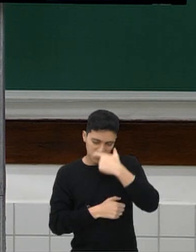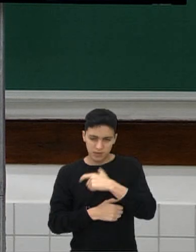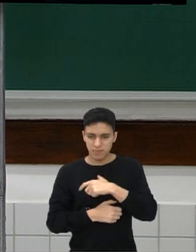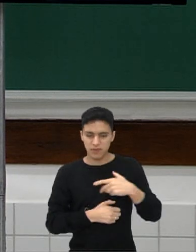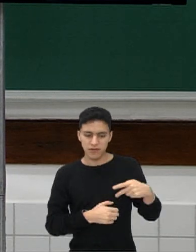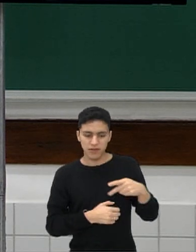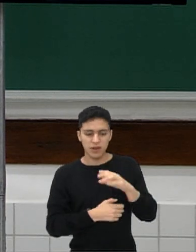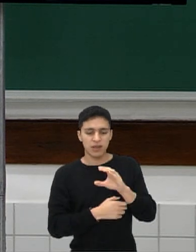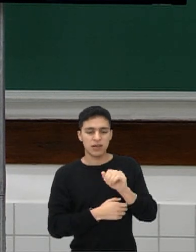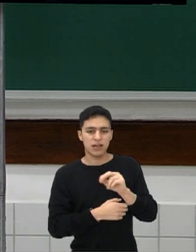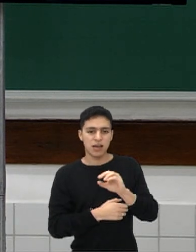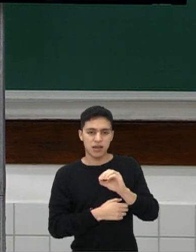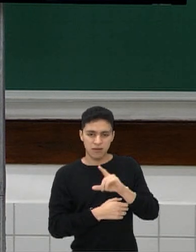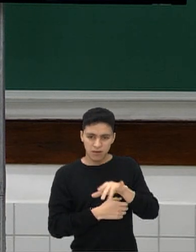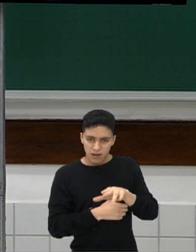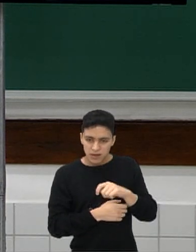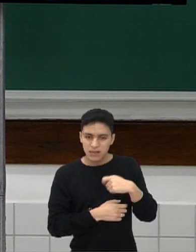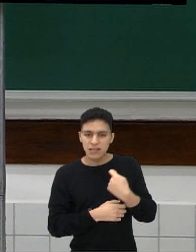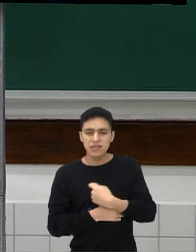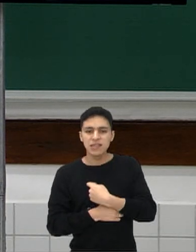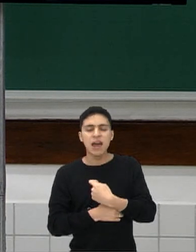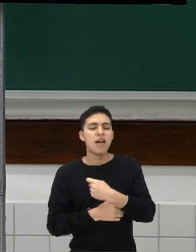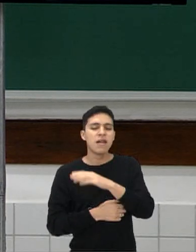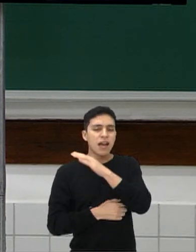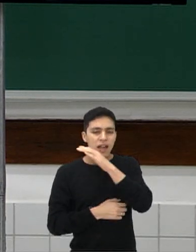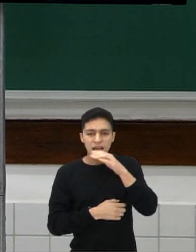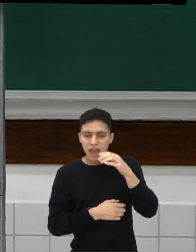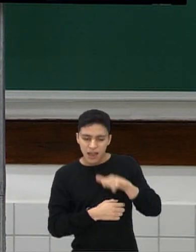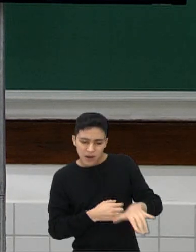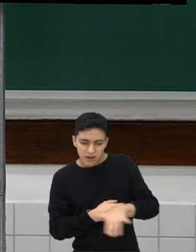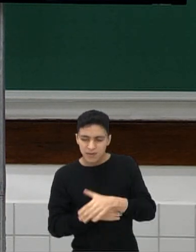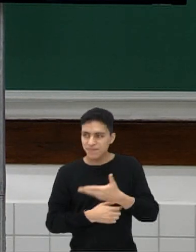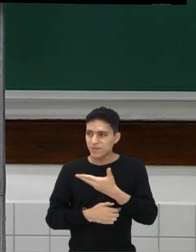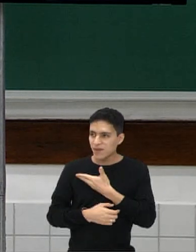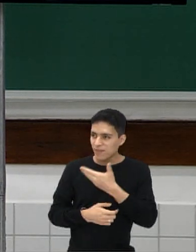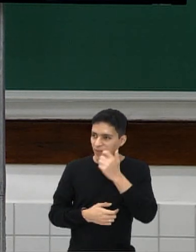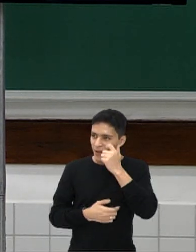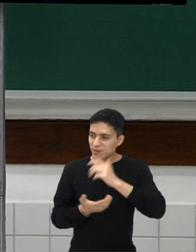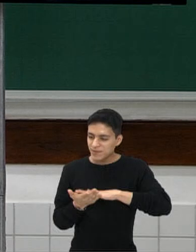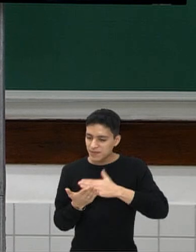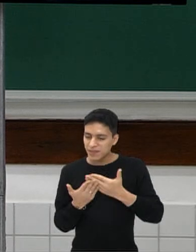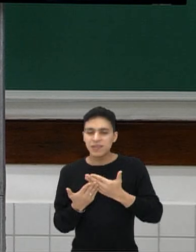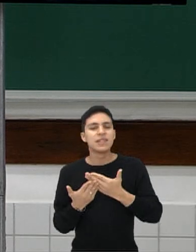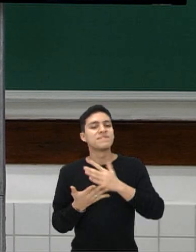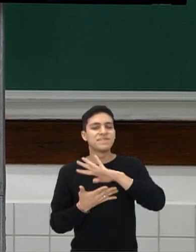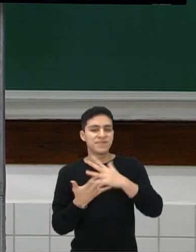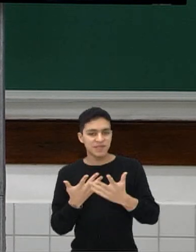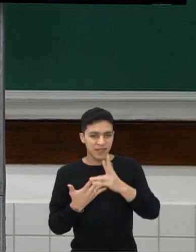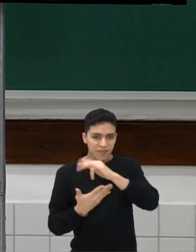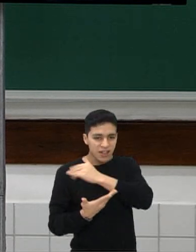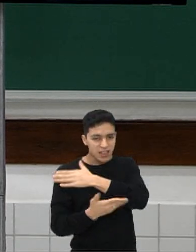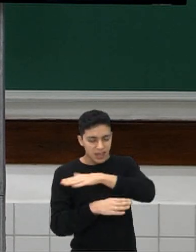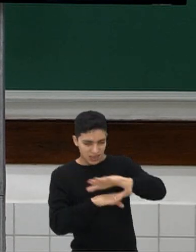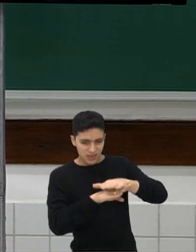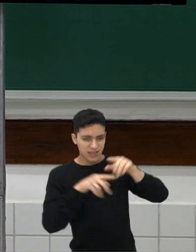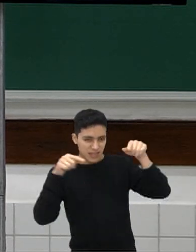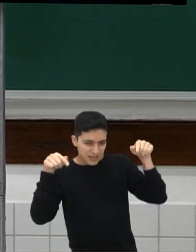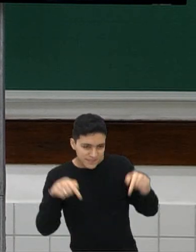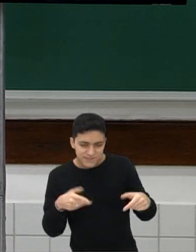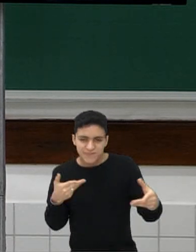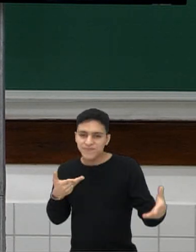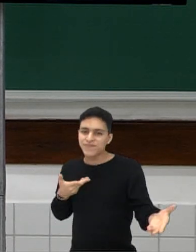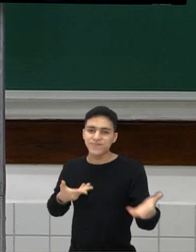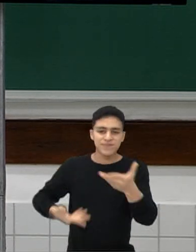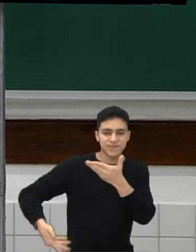Carolina Molina, esse é o meu sinal, e o meu amigo Lucas vai me ajudar aqui, né? O intérprete está me